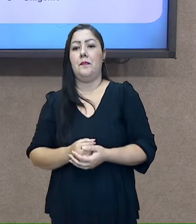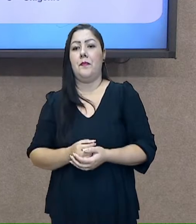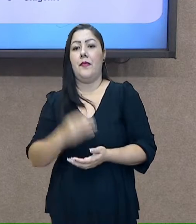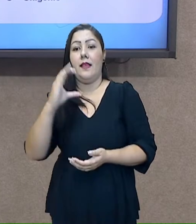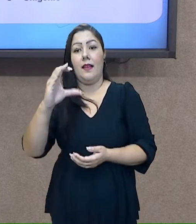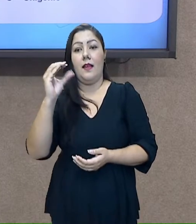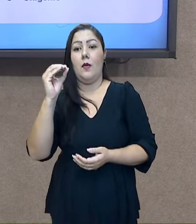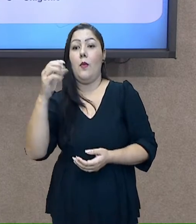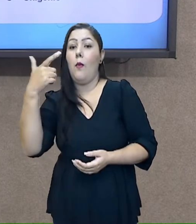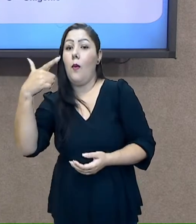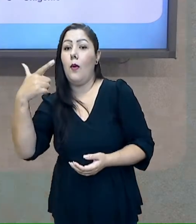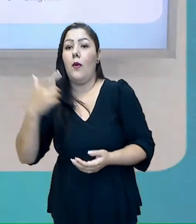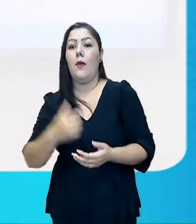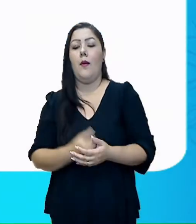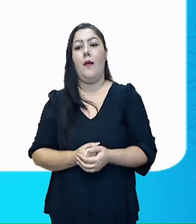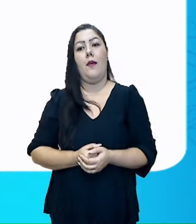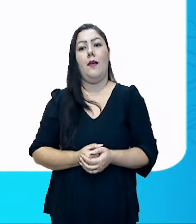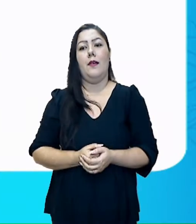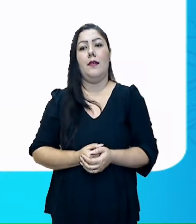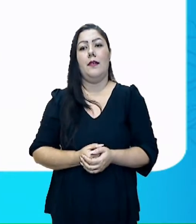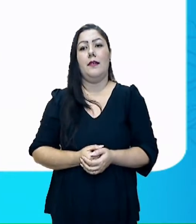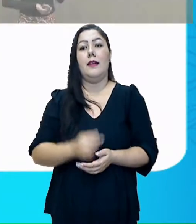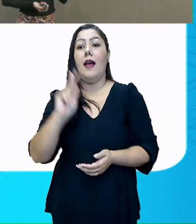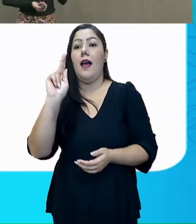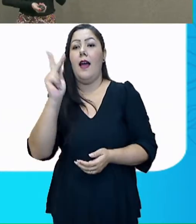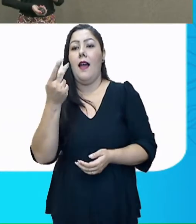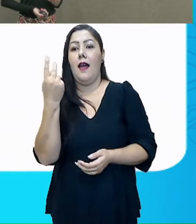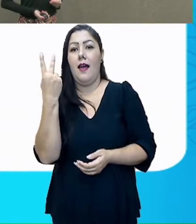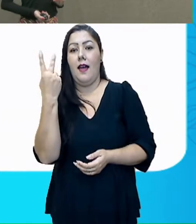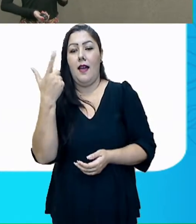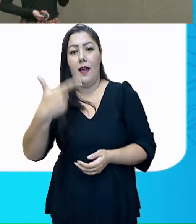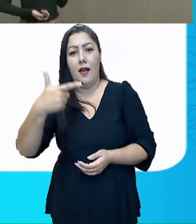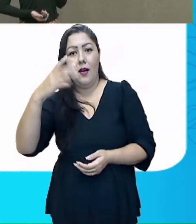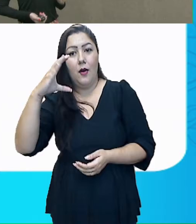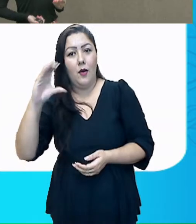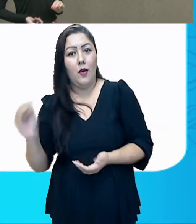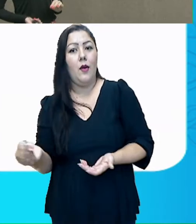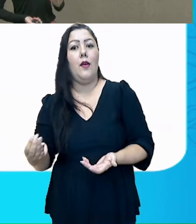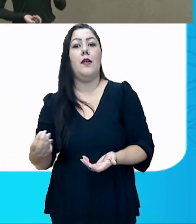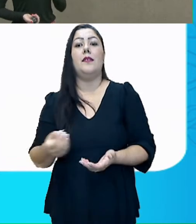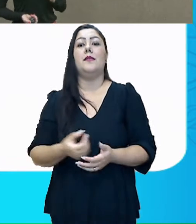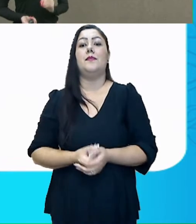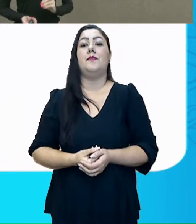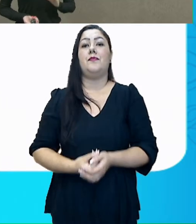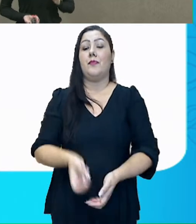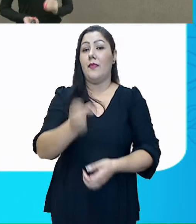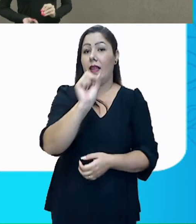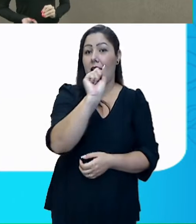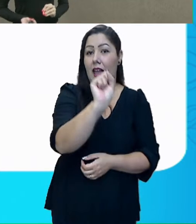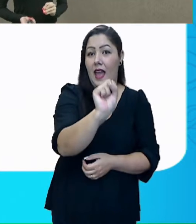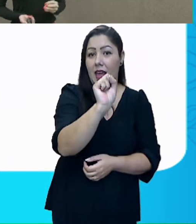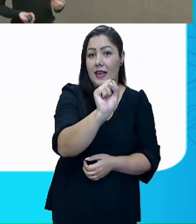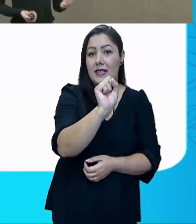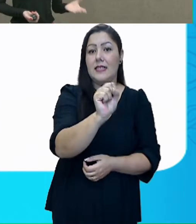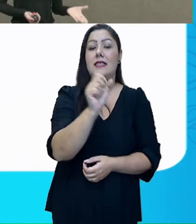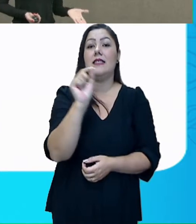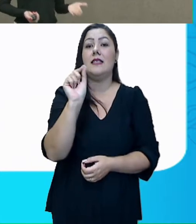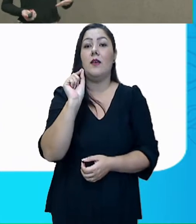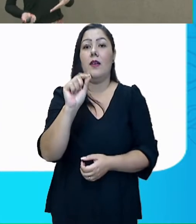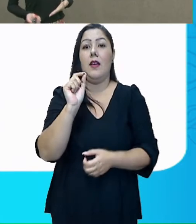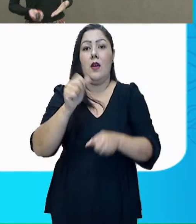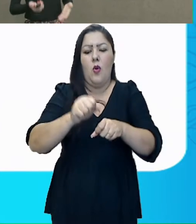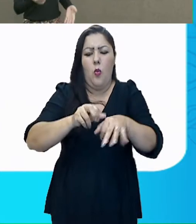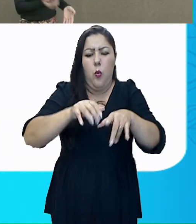que chama a atenção, S, é símbolo do elemento químico enxofre.